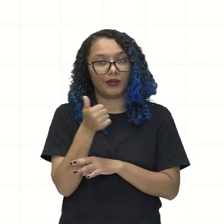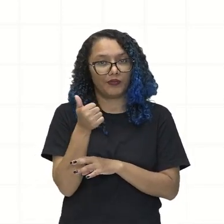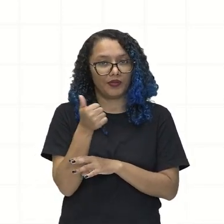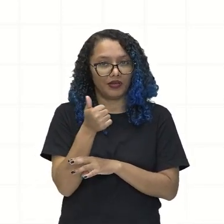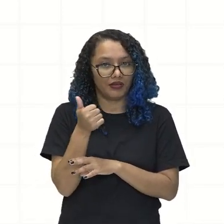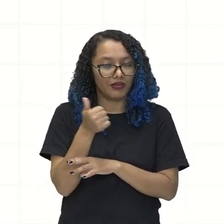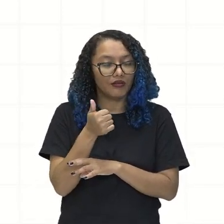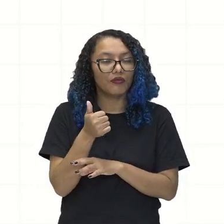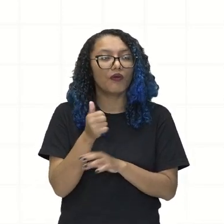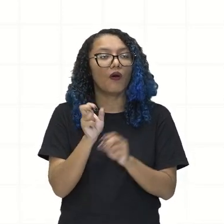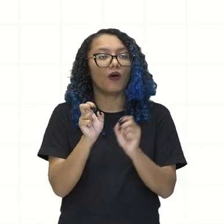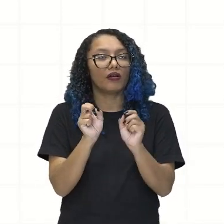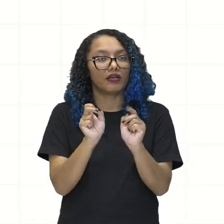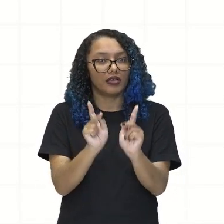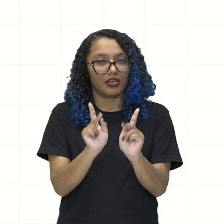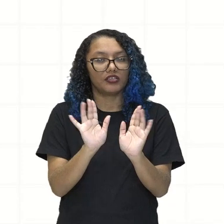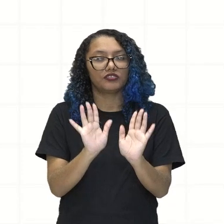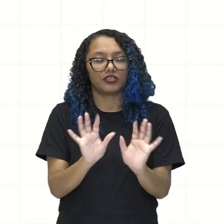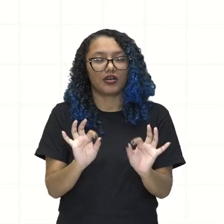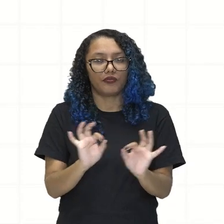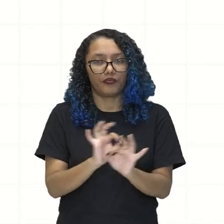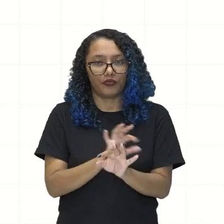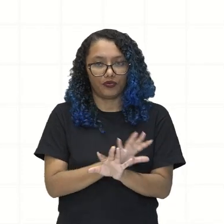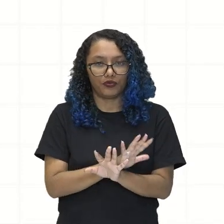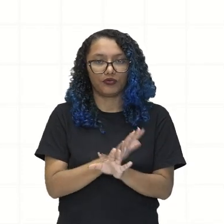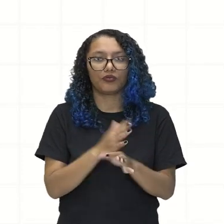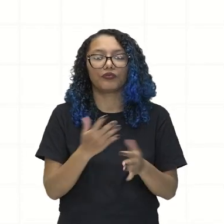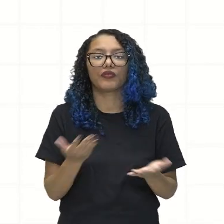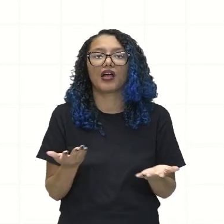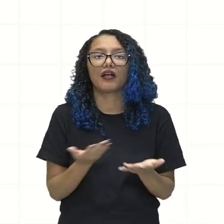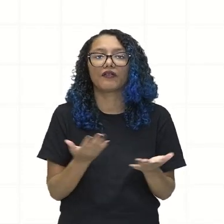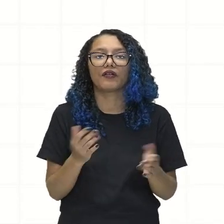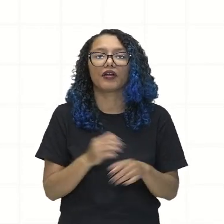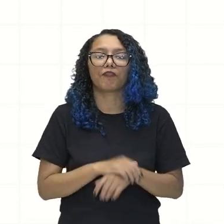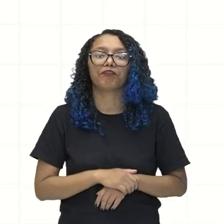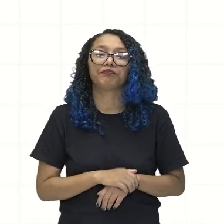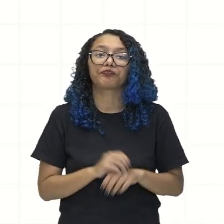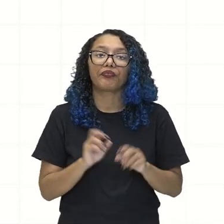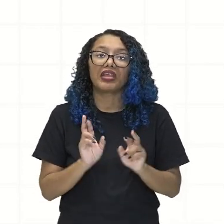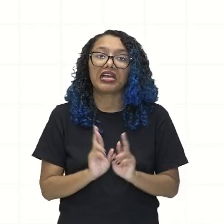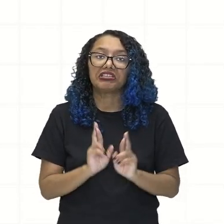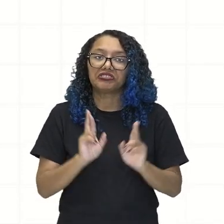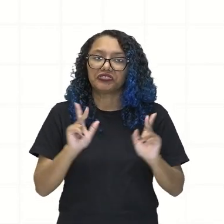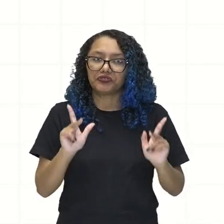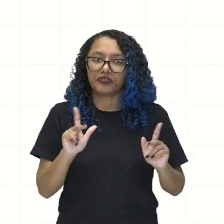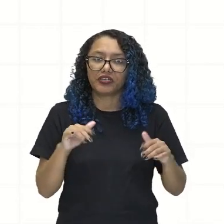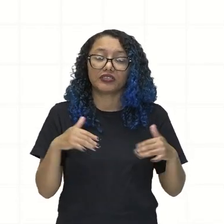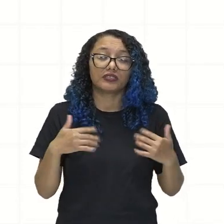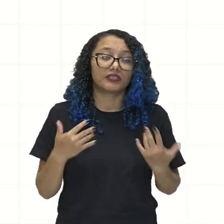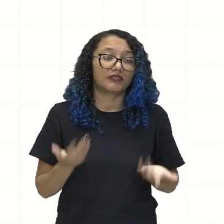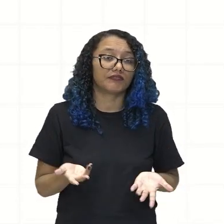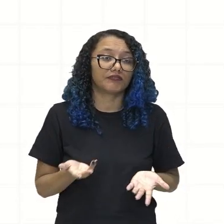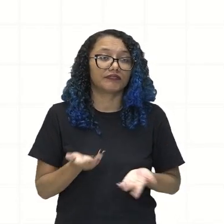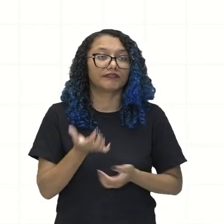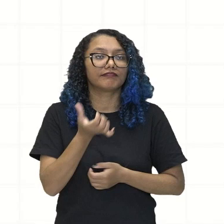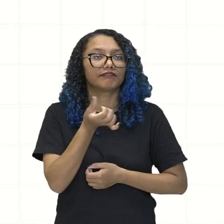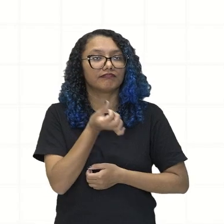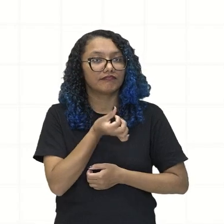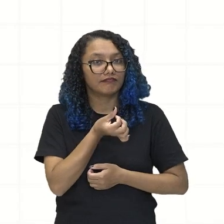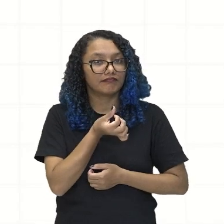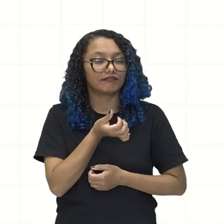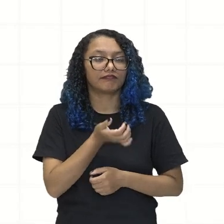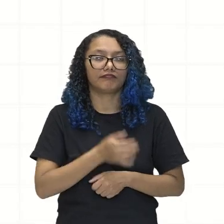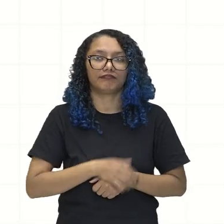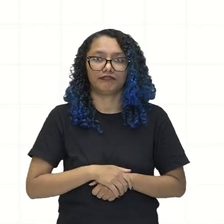situação, certo? Aí ele diz que a diferença entre eles é 6.